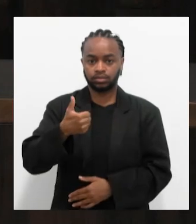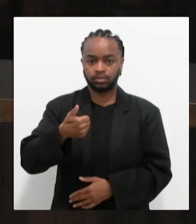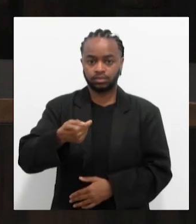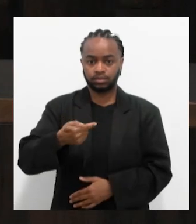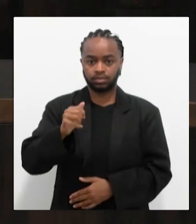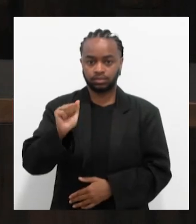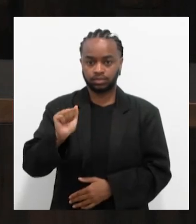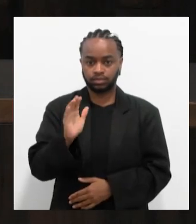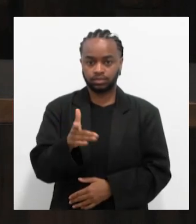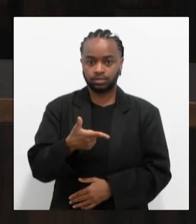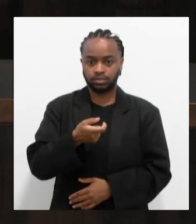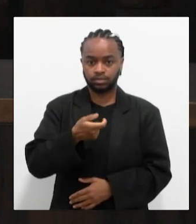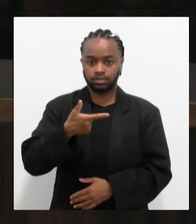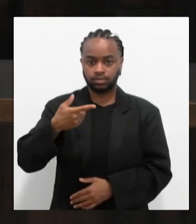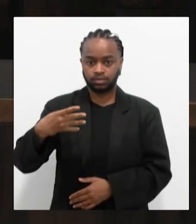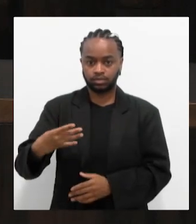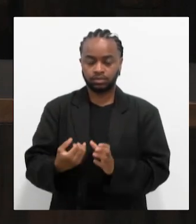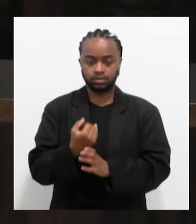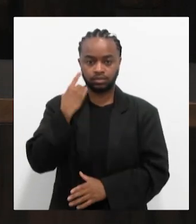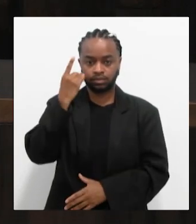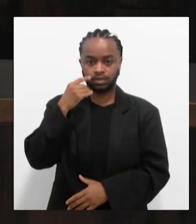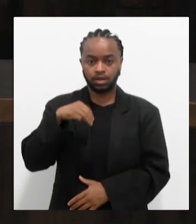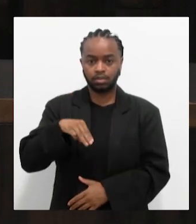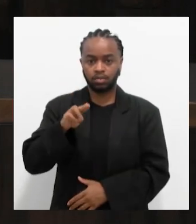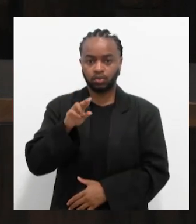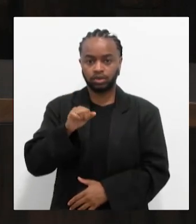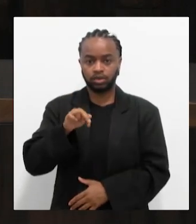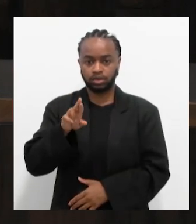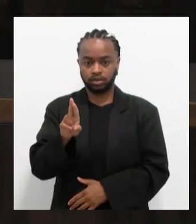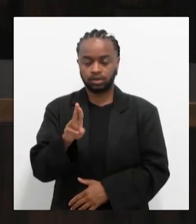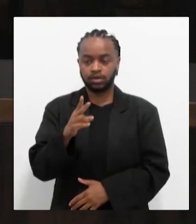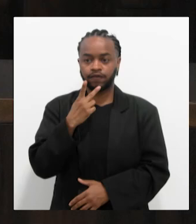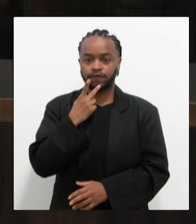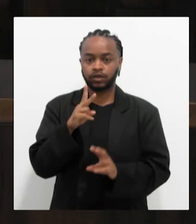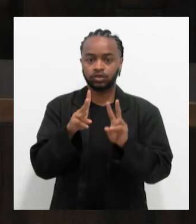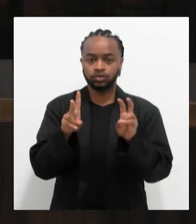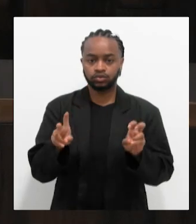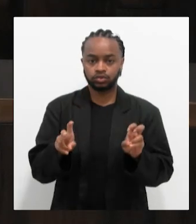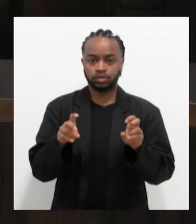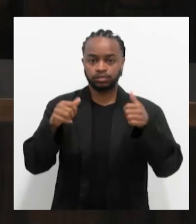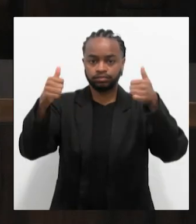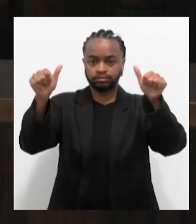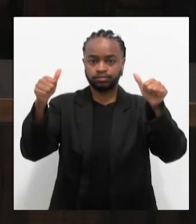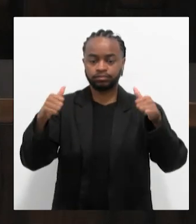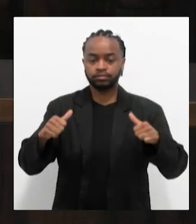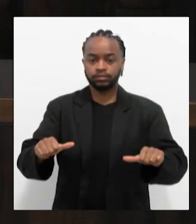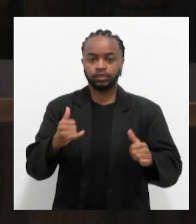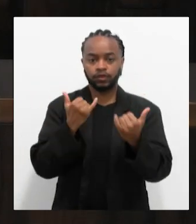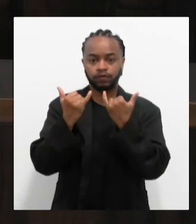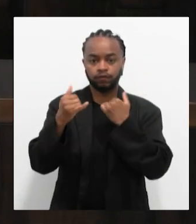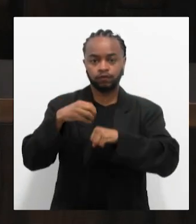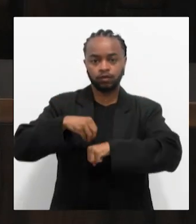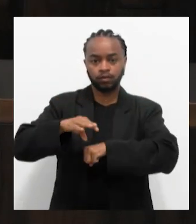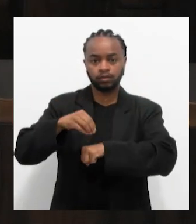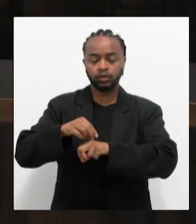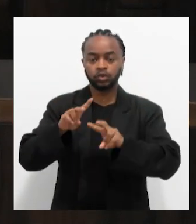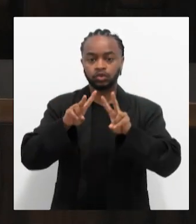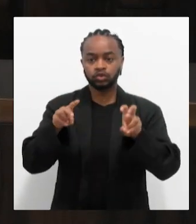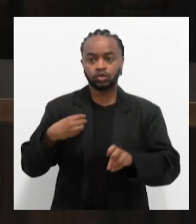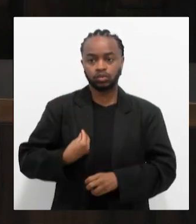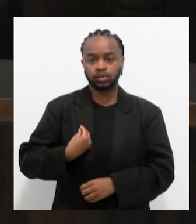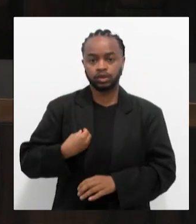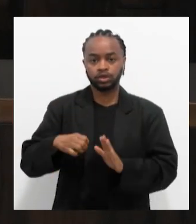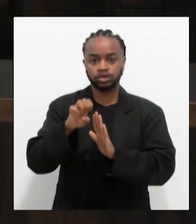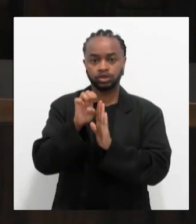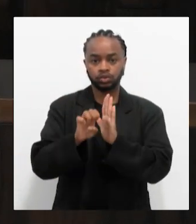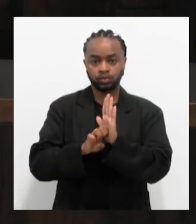3417-A de 2024, de autoria do deputado Munir Neto, que dispõe sobre a fixação de cartazes informativos sobre a existência do Estatuto